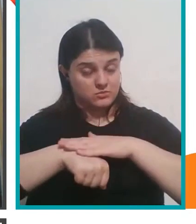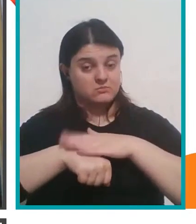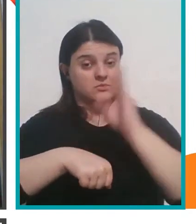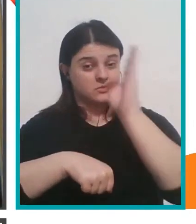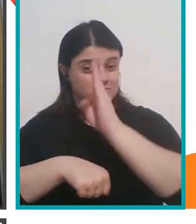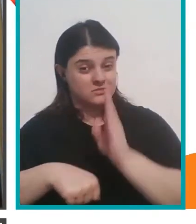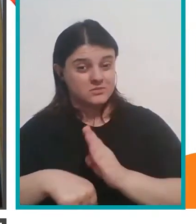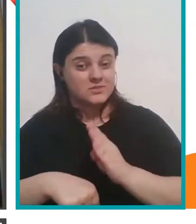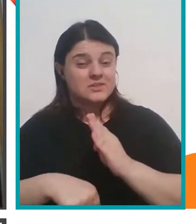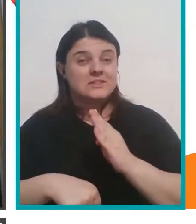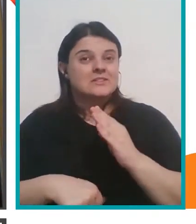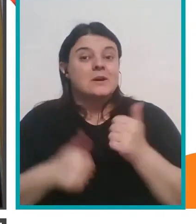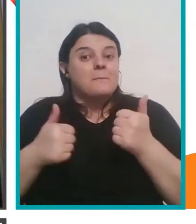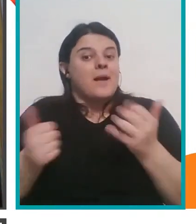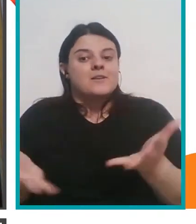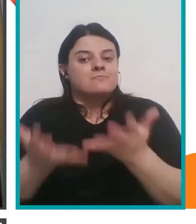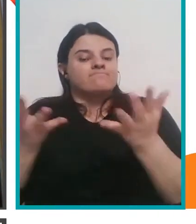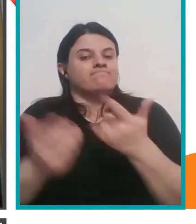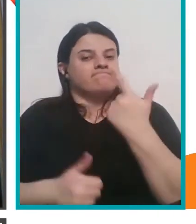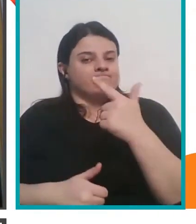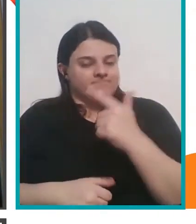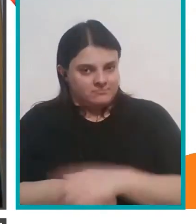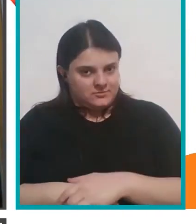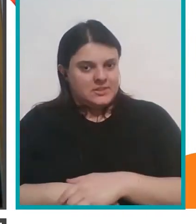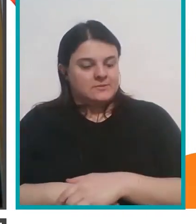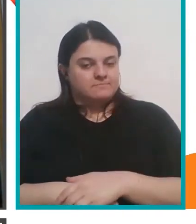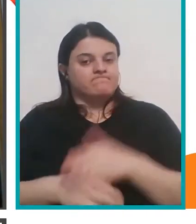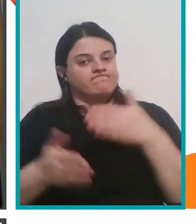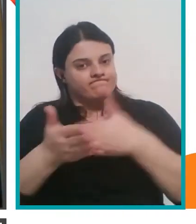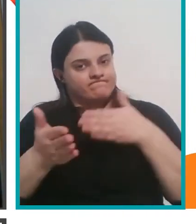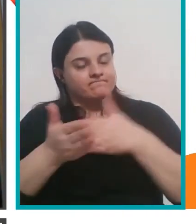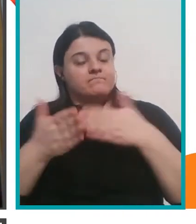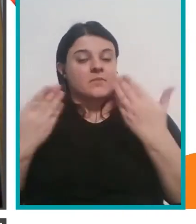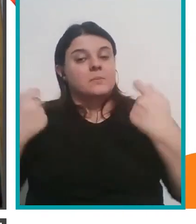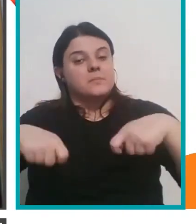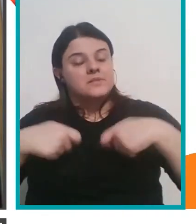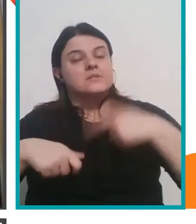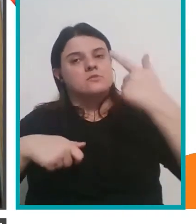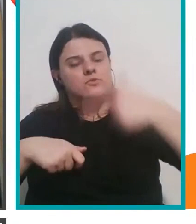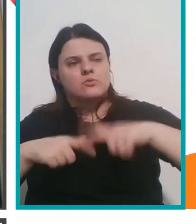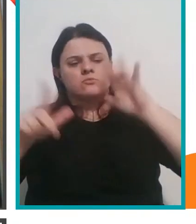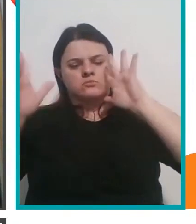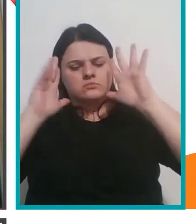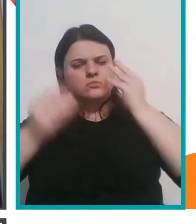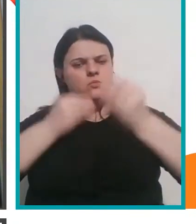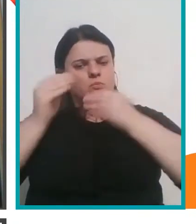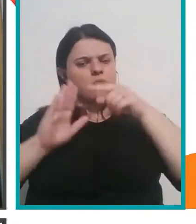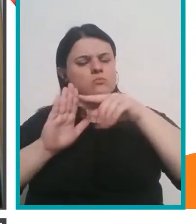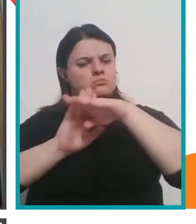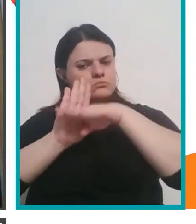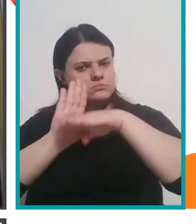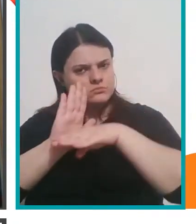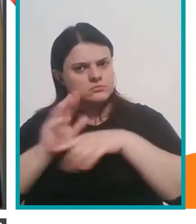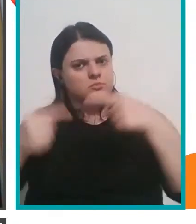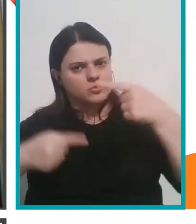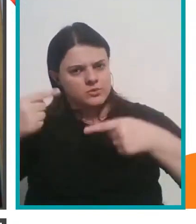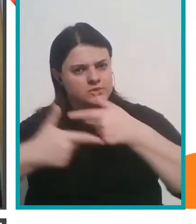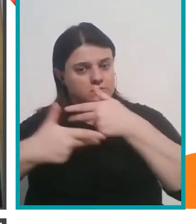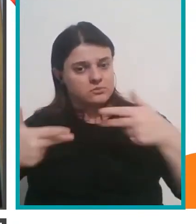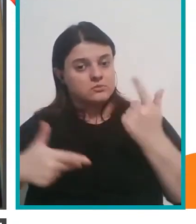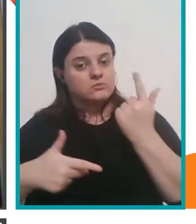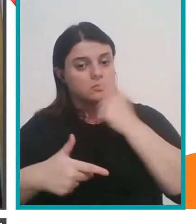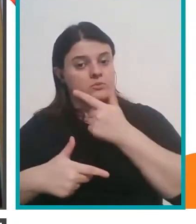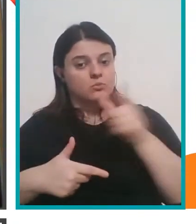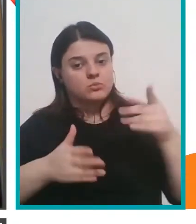muito desfavorável a esse entendimento. Então, é preciso a gente rever a política para que a gente aposte num outro